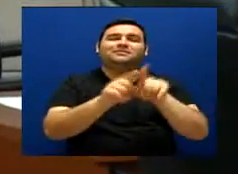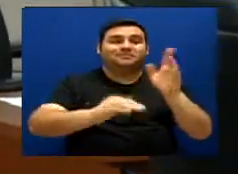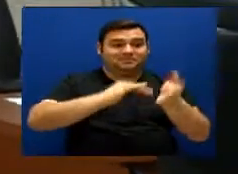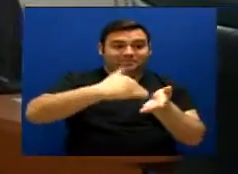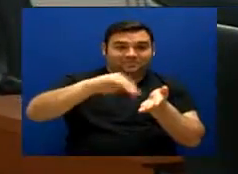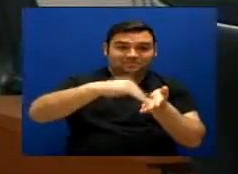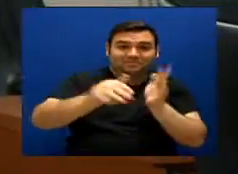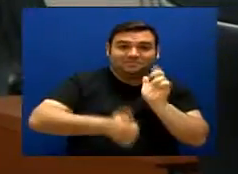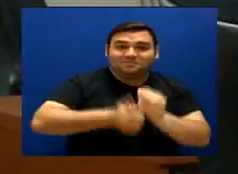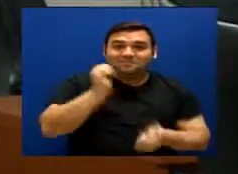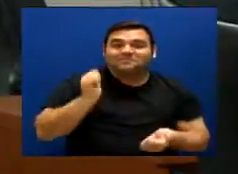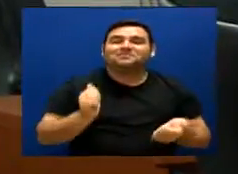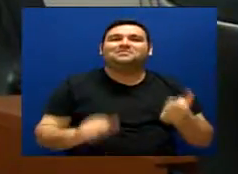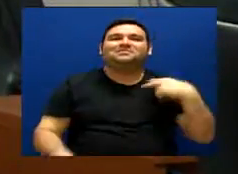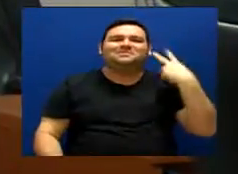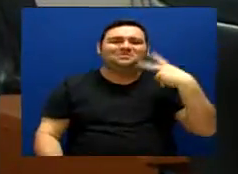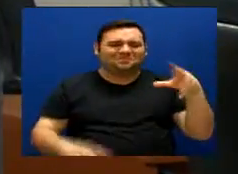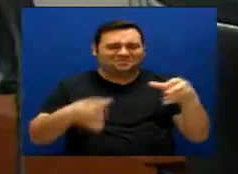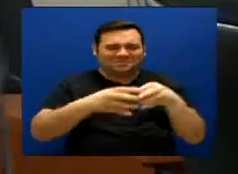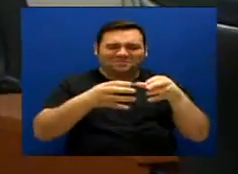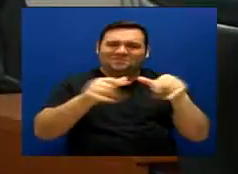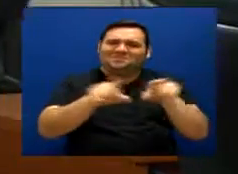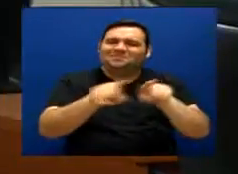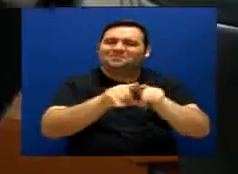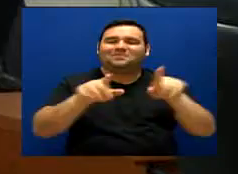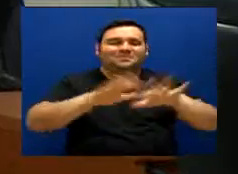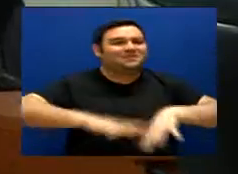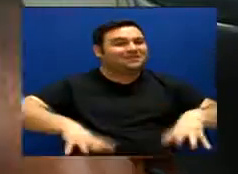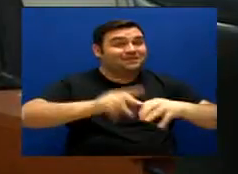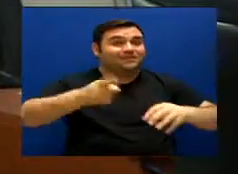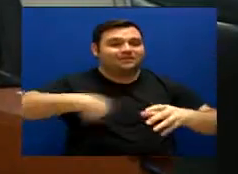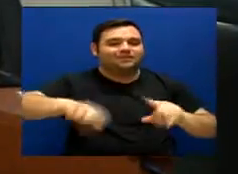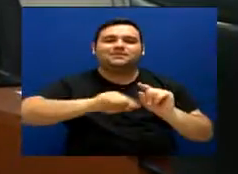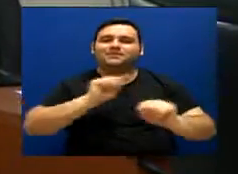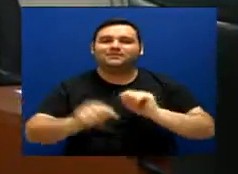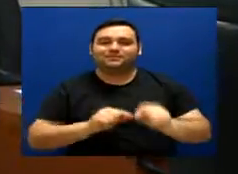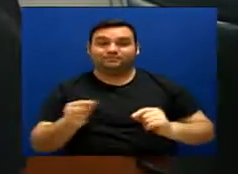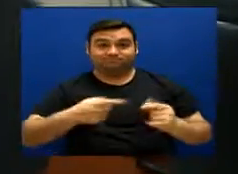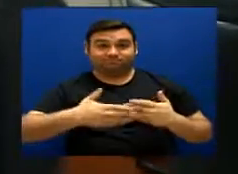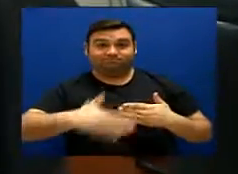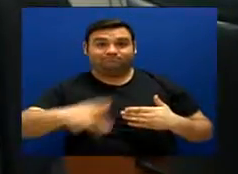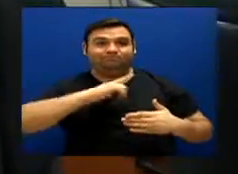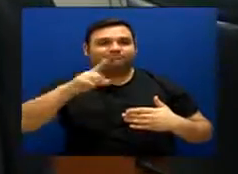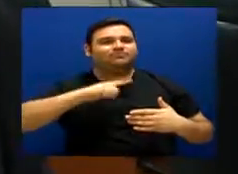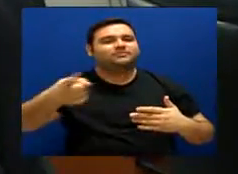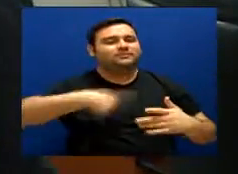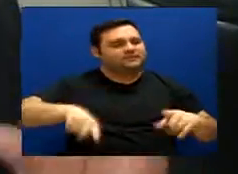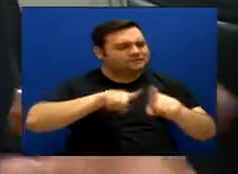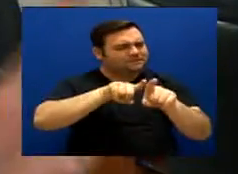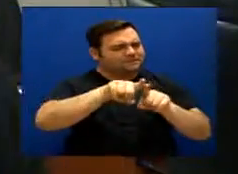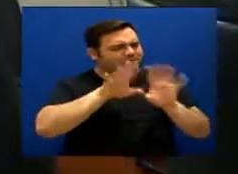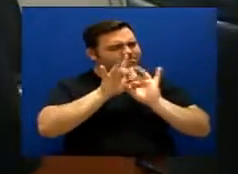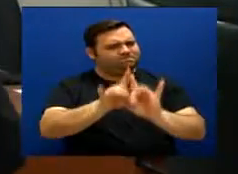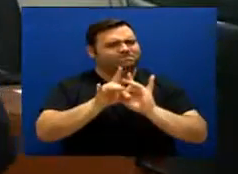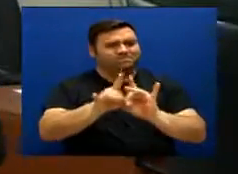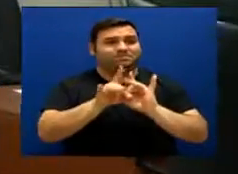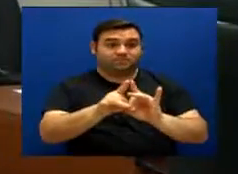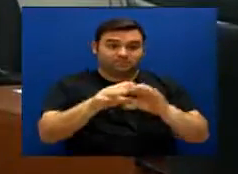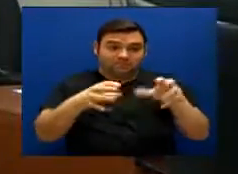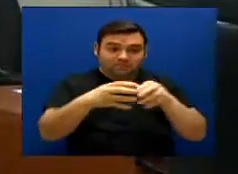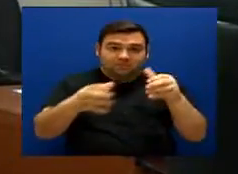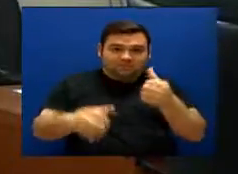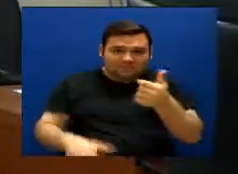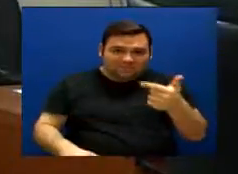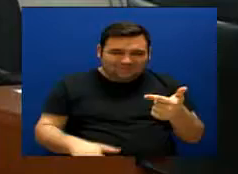esporte e os vereadores aqui. Nós vamos fazer sim, vamos fazer, vamos se irmanar aí e vamos fazer o São Bento